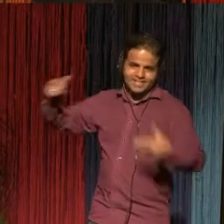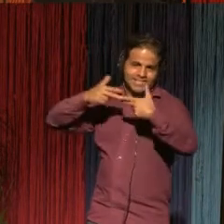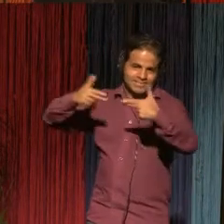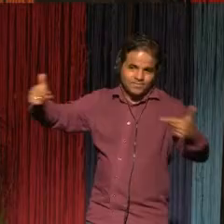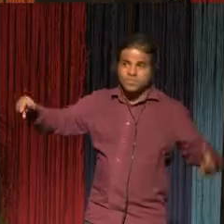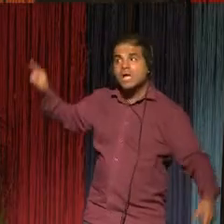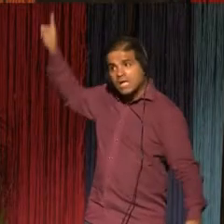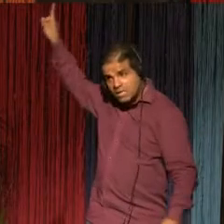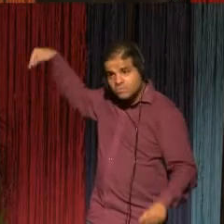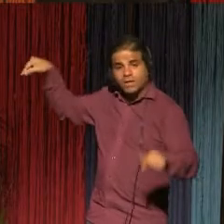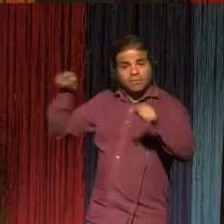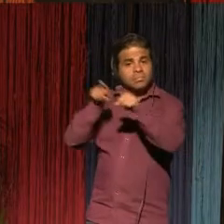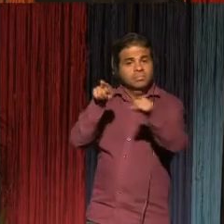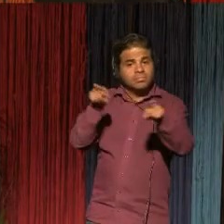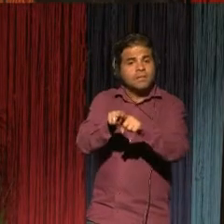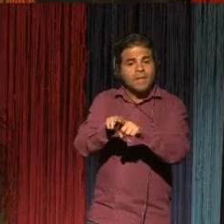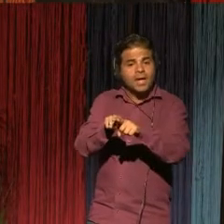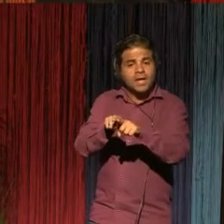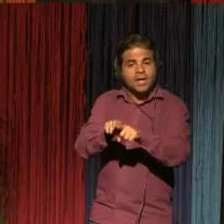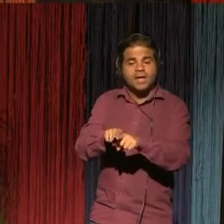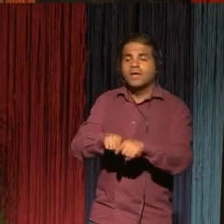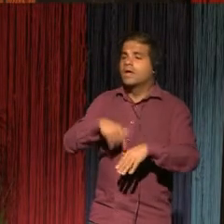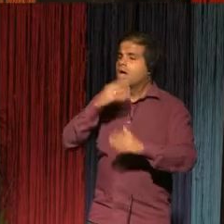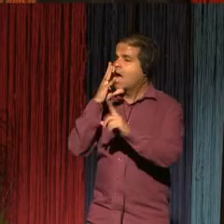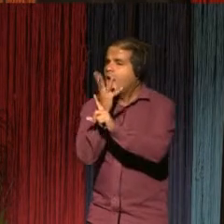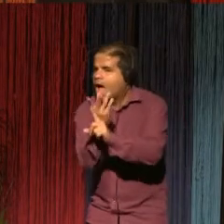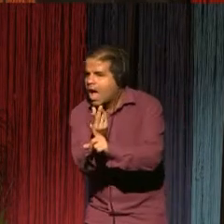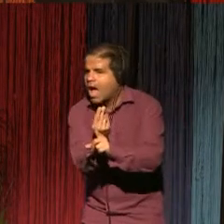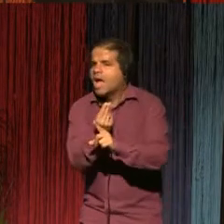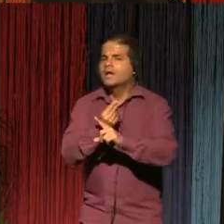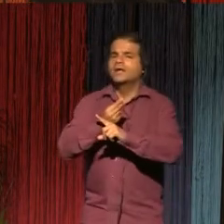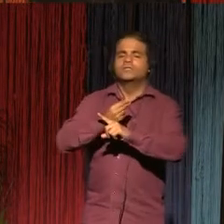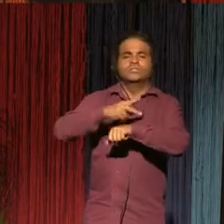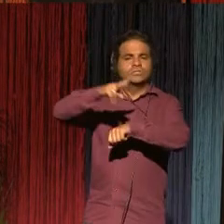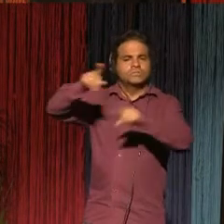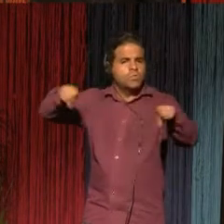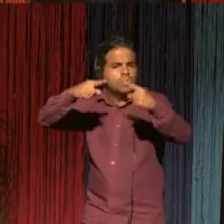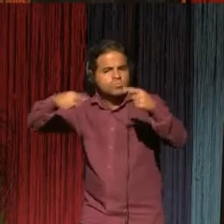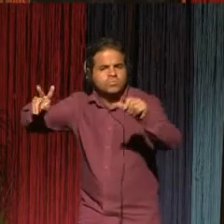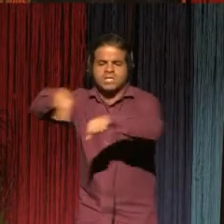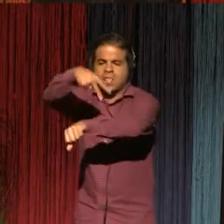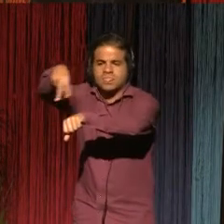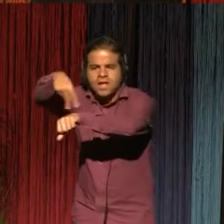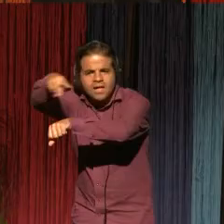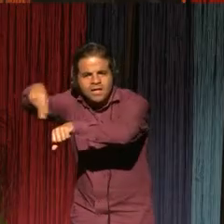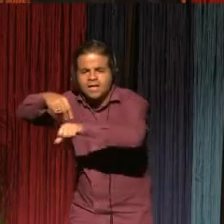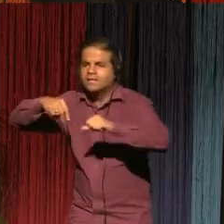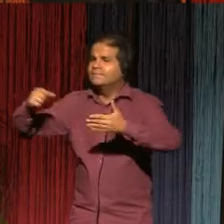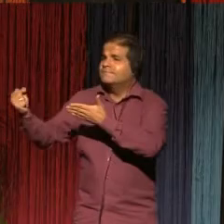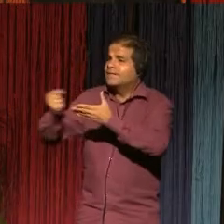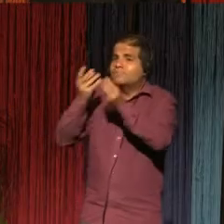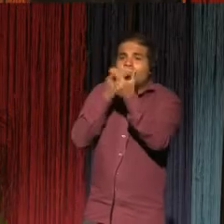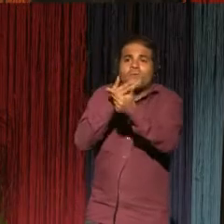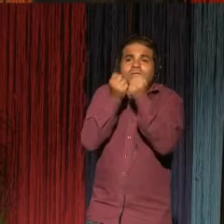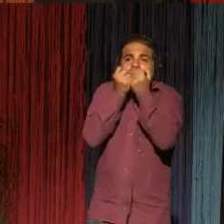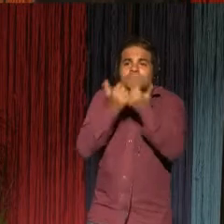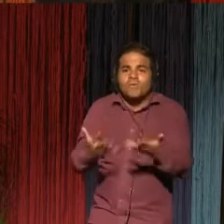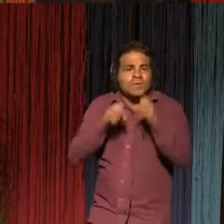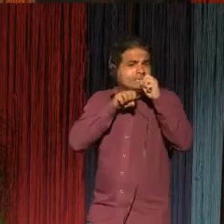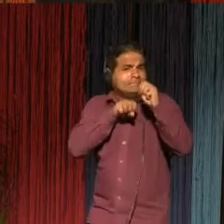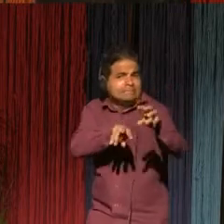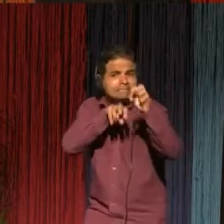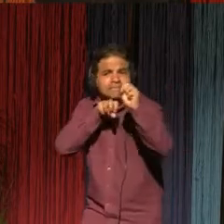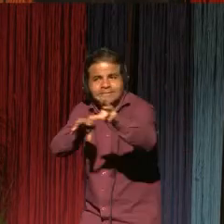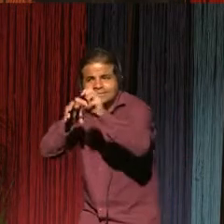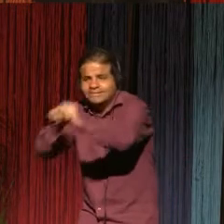E isso aqui também. As artes, como música, dança, trazem tantos benefícios e ensinam